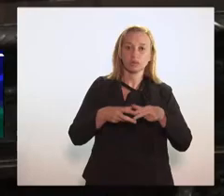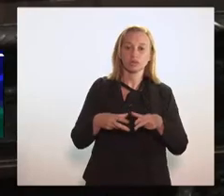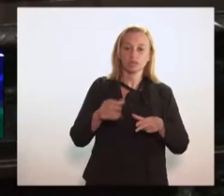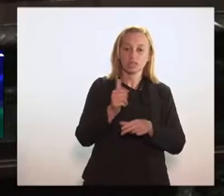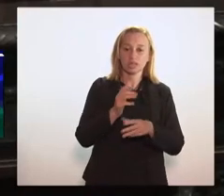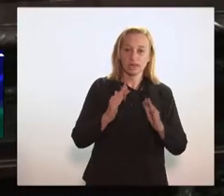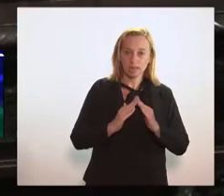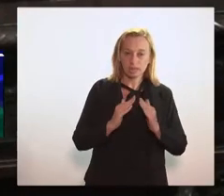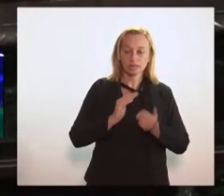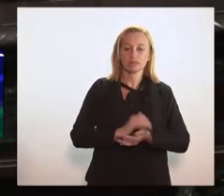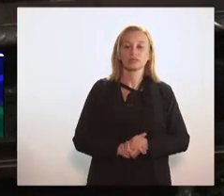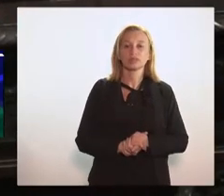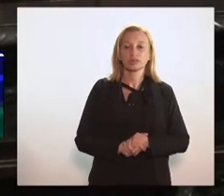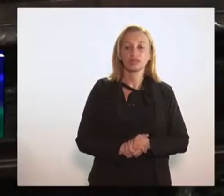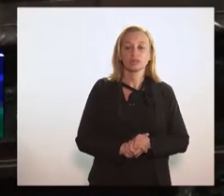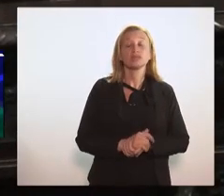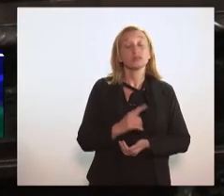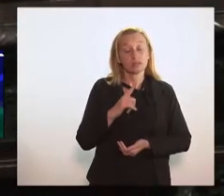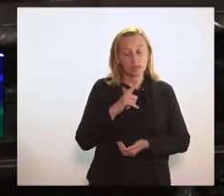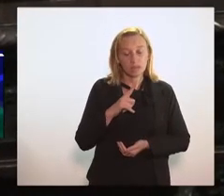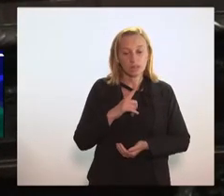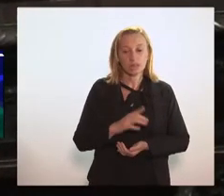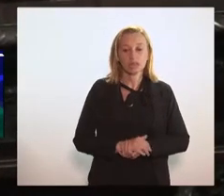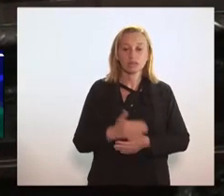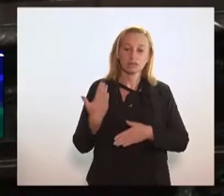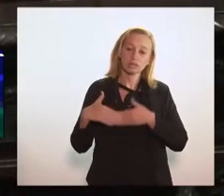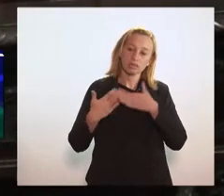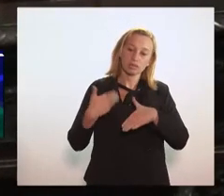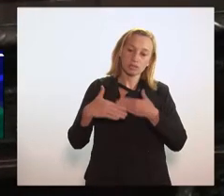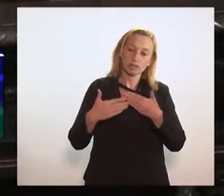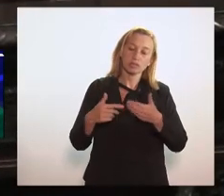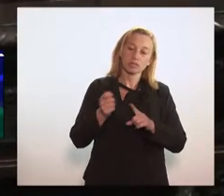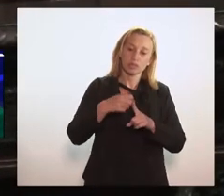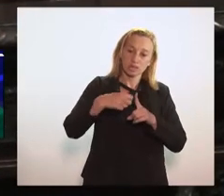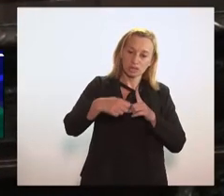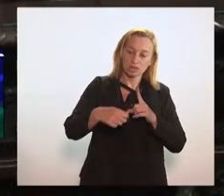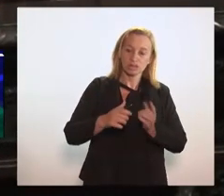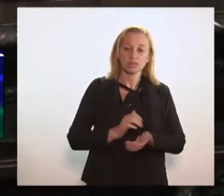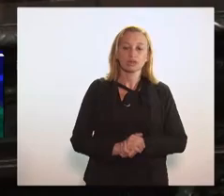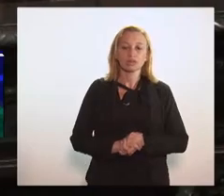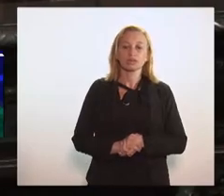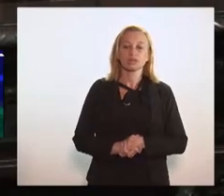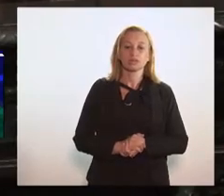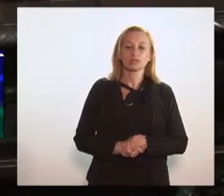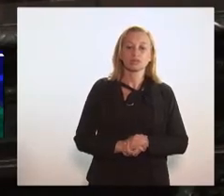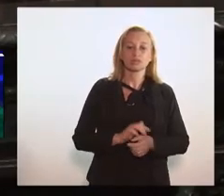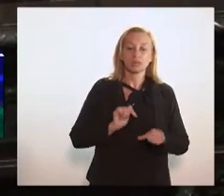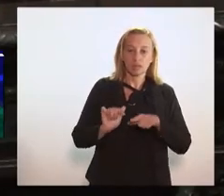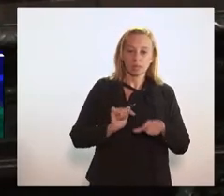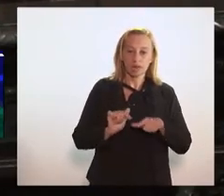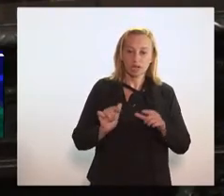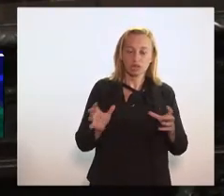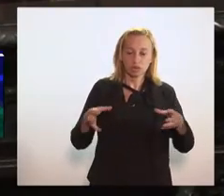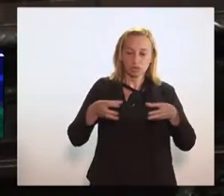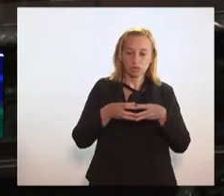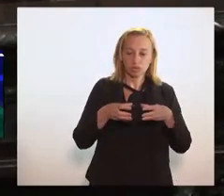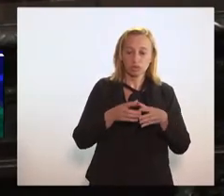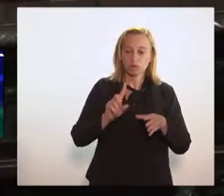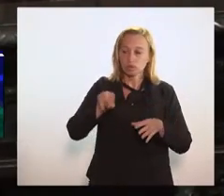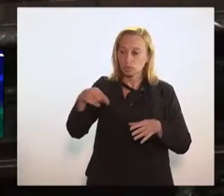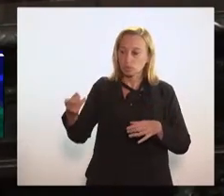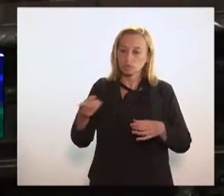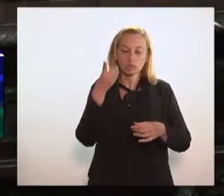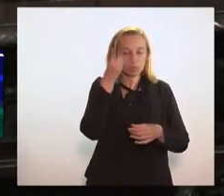casa, em que terei, ao longo dos próximos meses, a missão, em conjunto com os demais